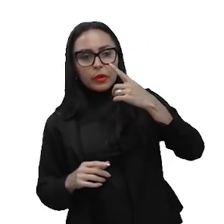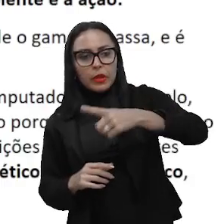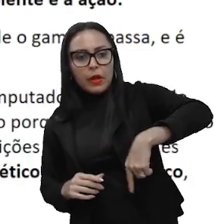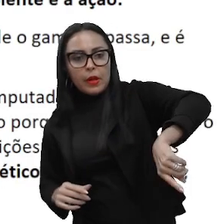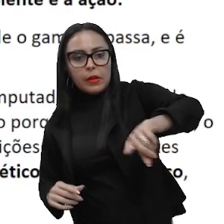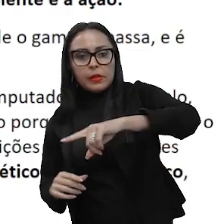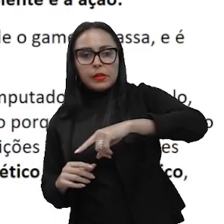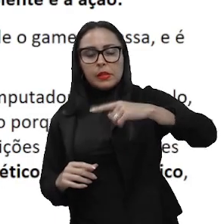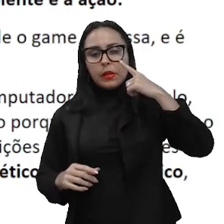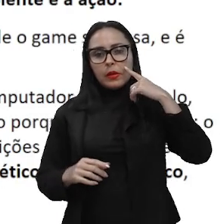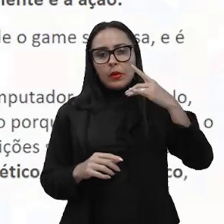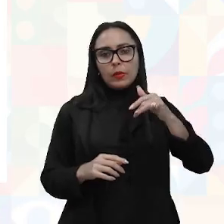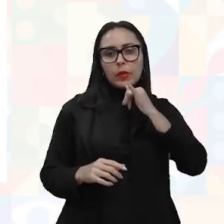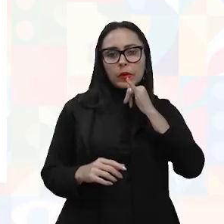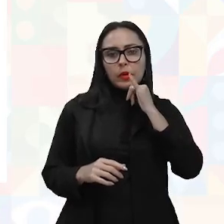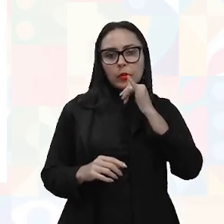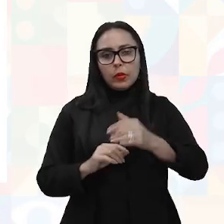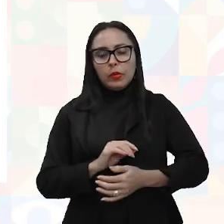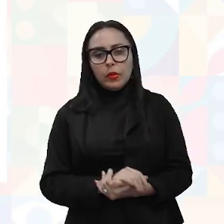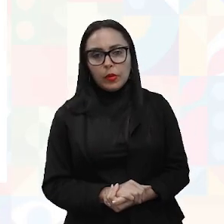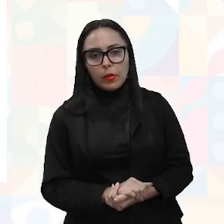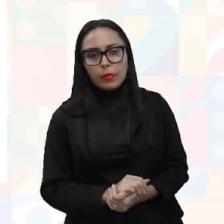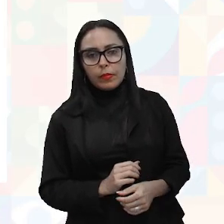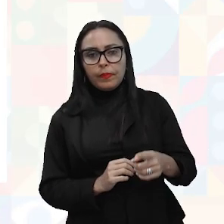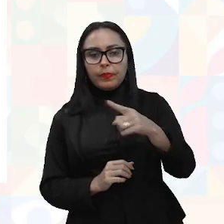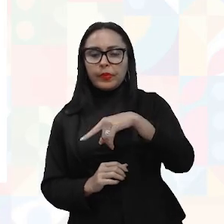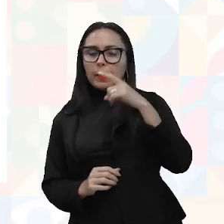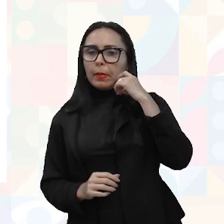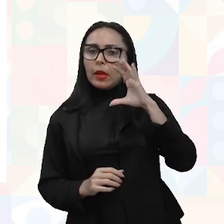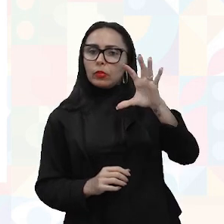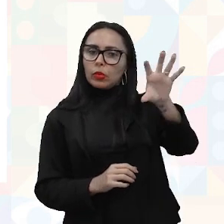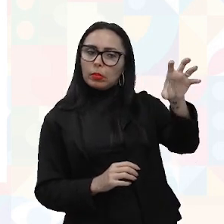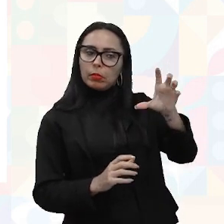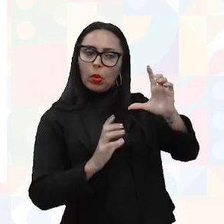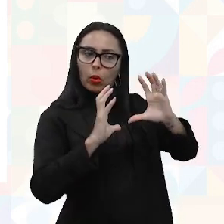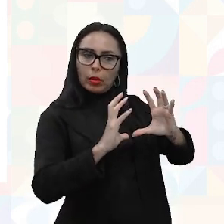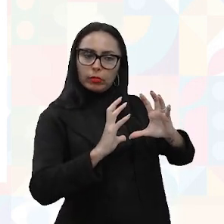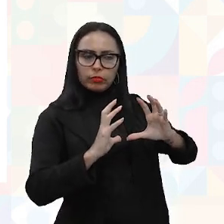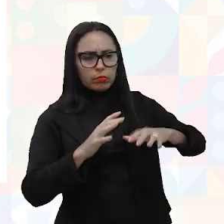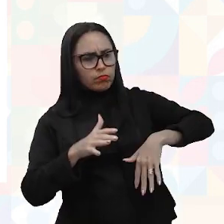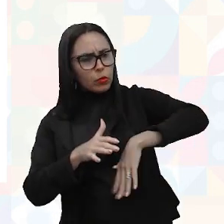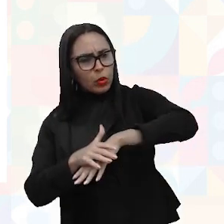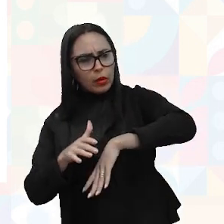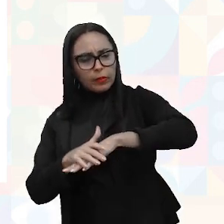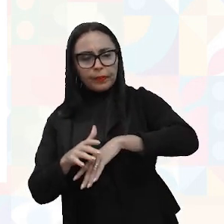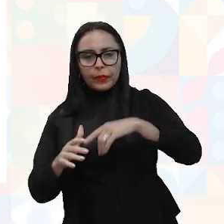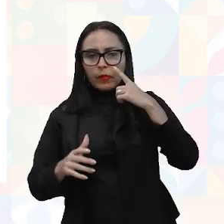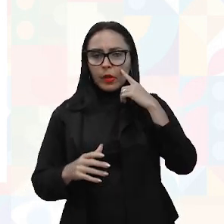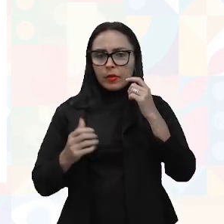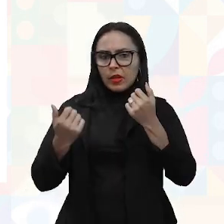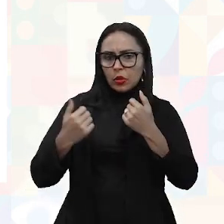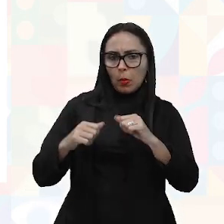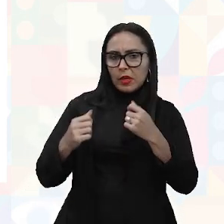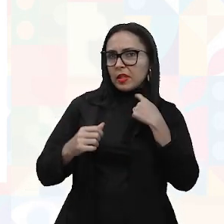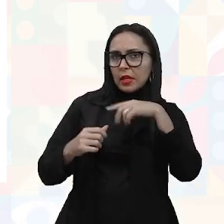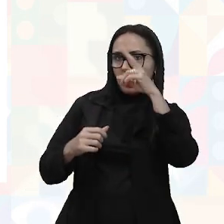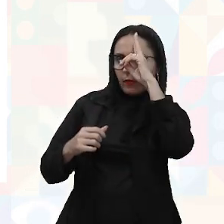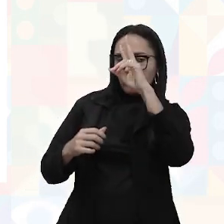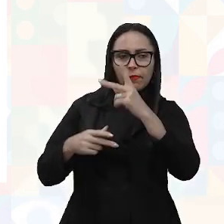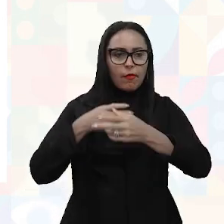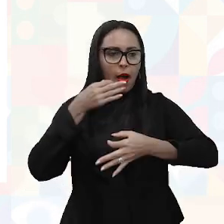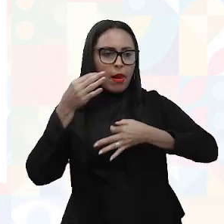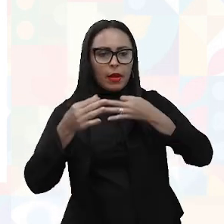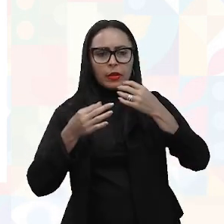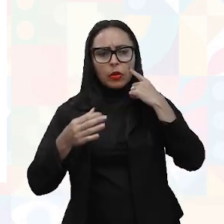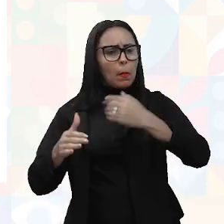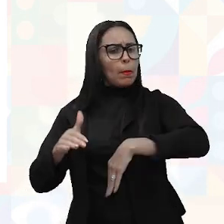Então, como por exemplo, se você pega uma bola para jogar na rua com seus amigos, você não precisa contar uma história jogando bola. Você está jogando